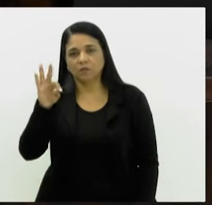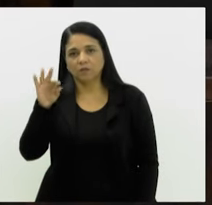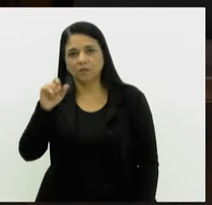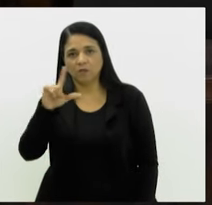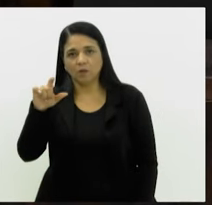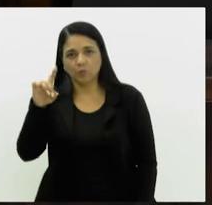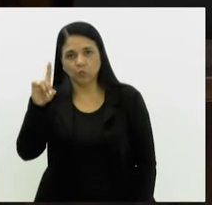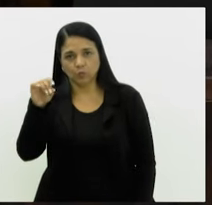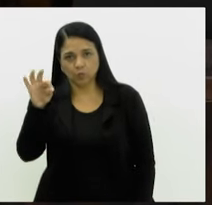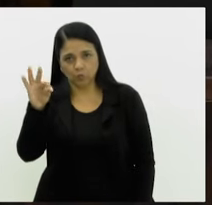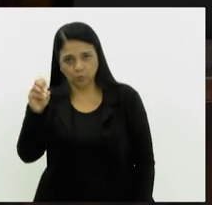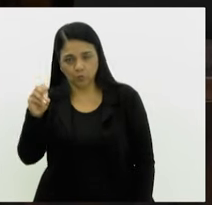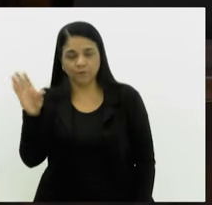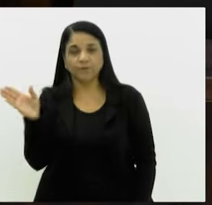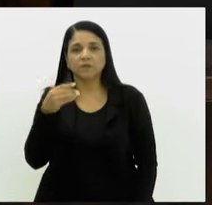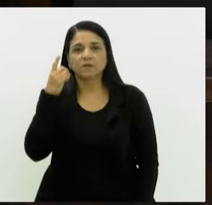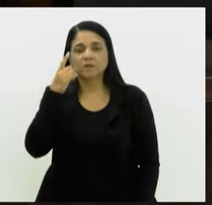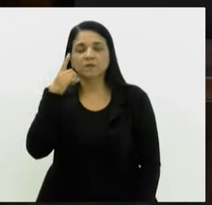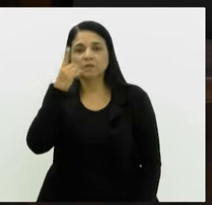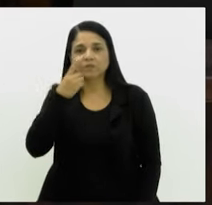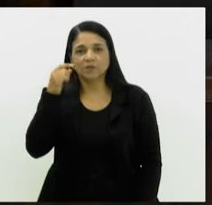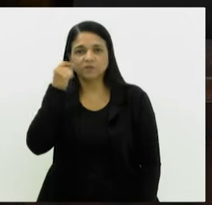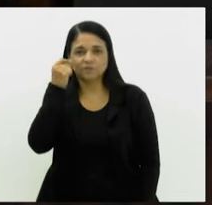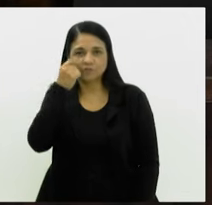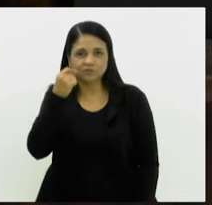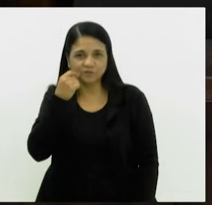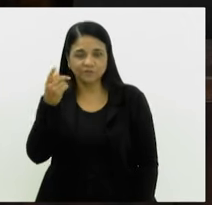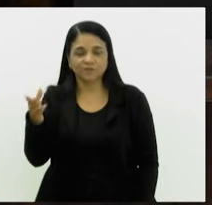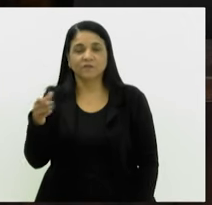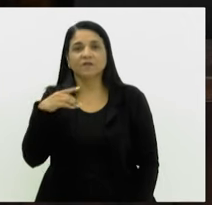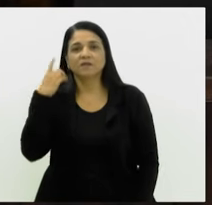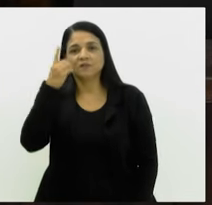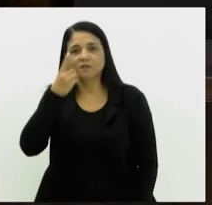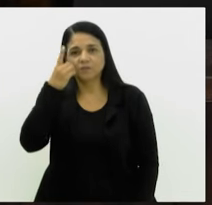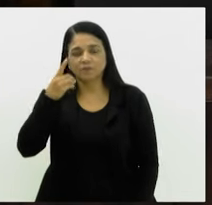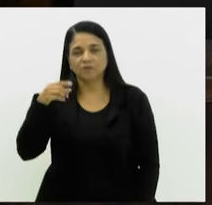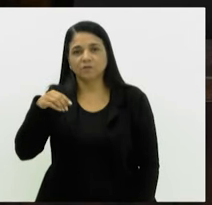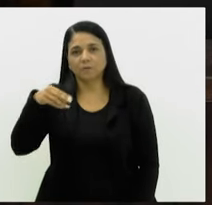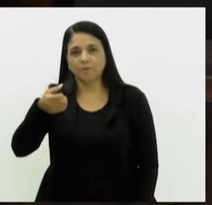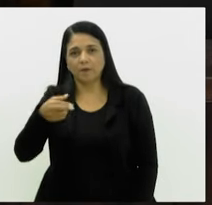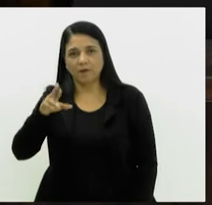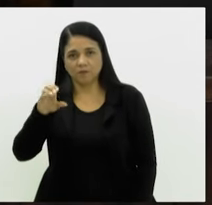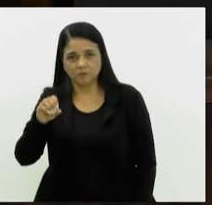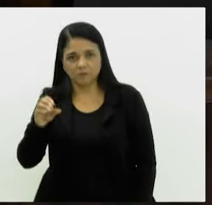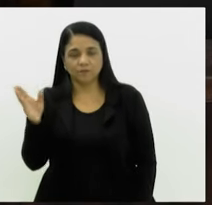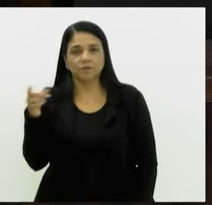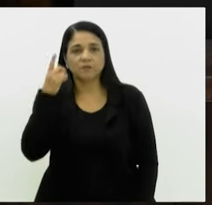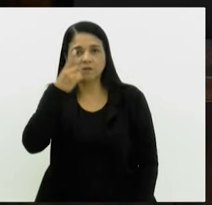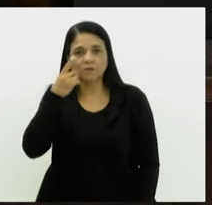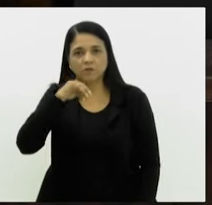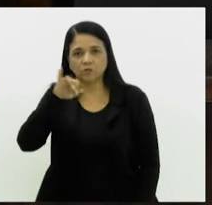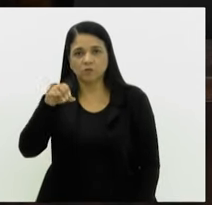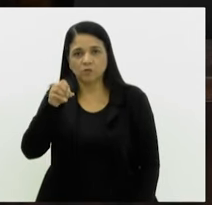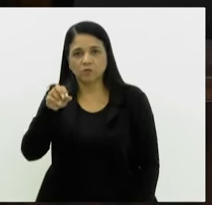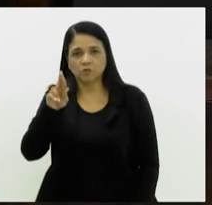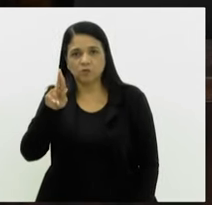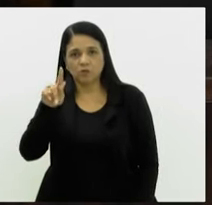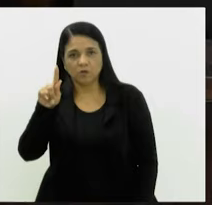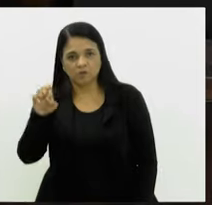Deputado Giovanni Ratino. Deputado Márcio Canella. Deputado Jorge Felipe